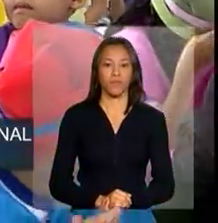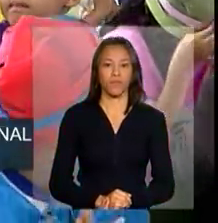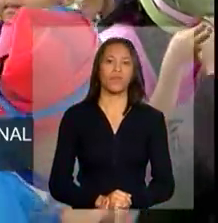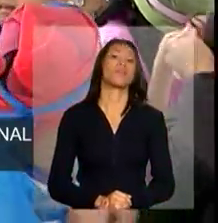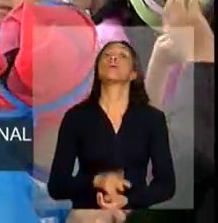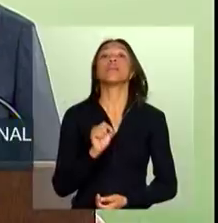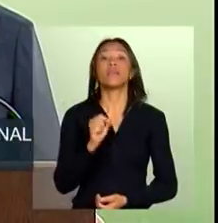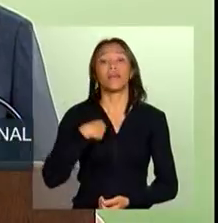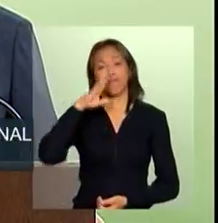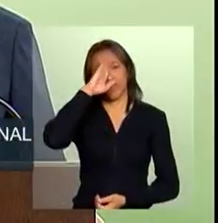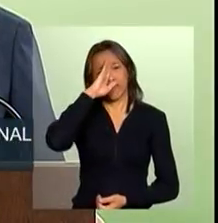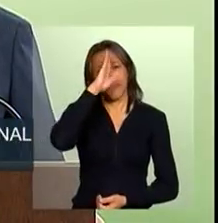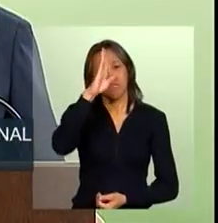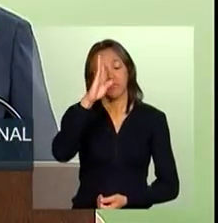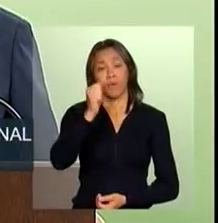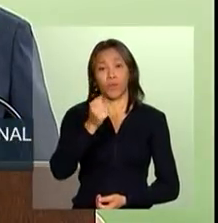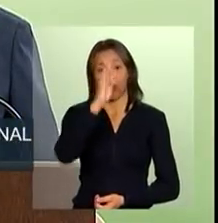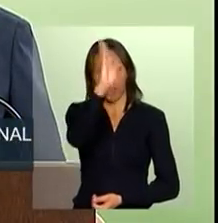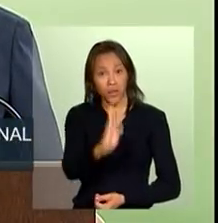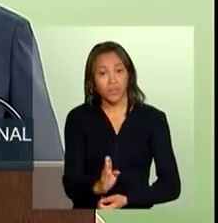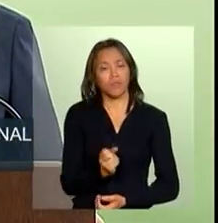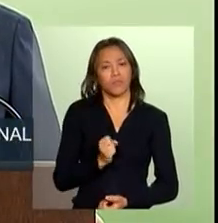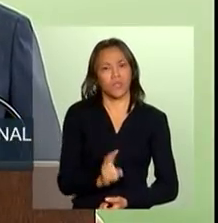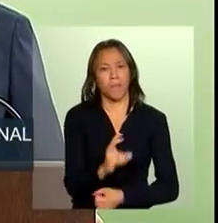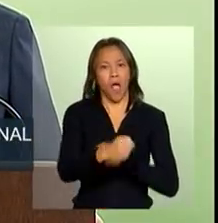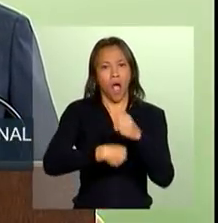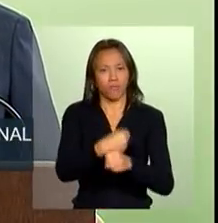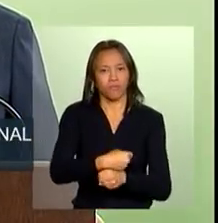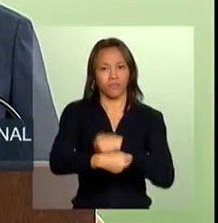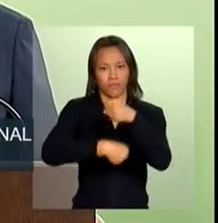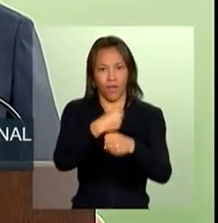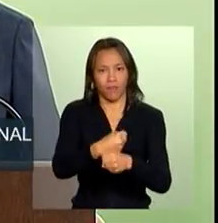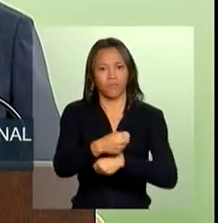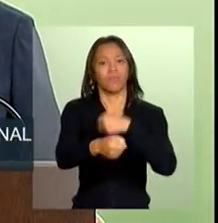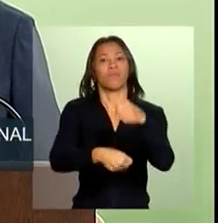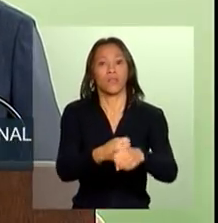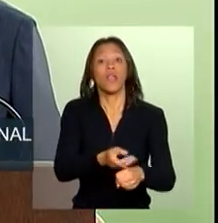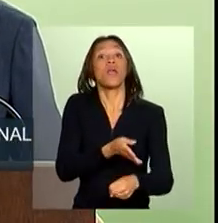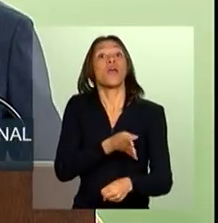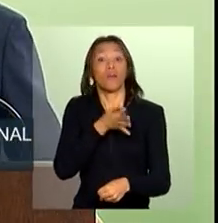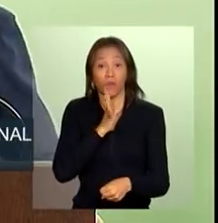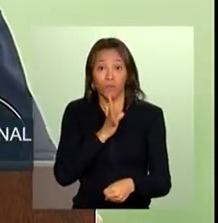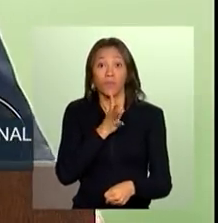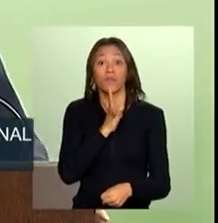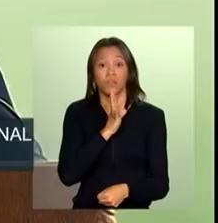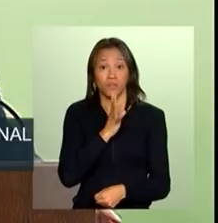que é fundamental que o Brasil a cada ano reconheça e valorize